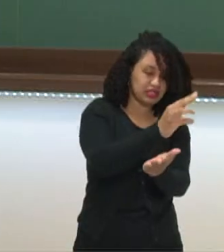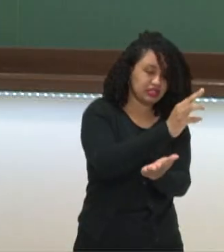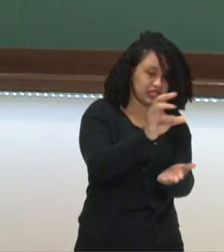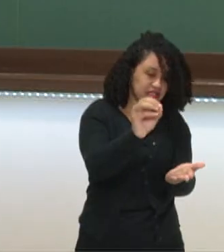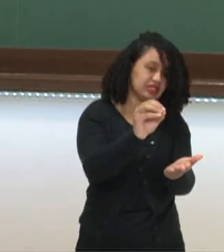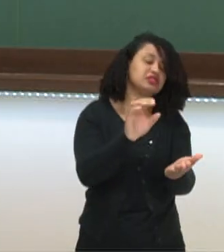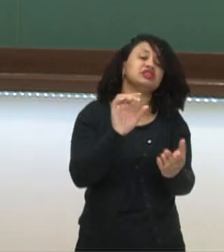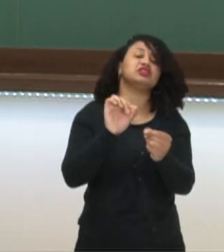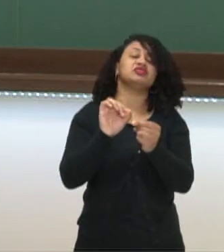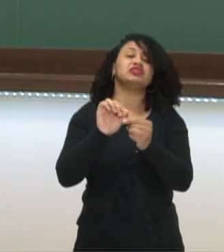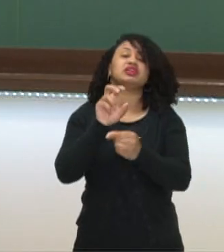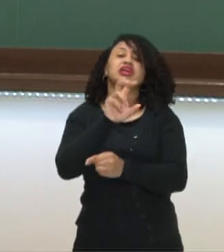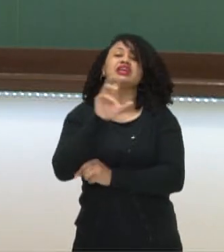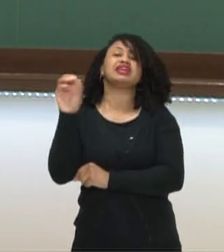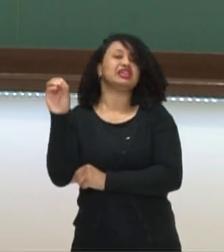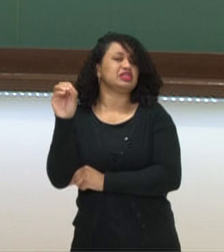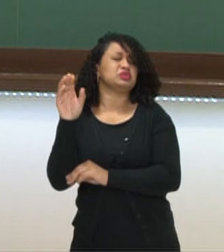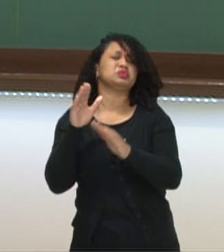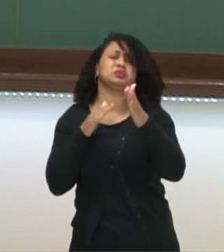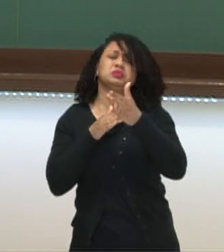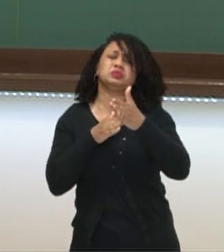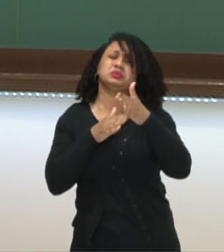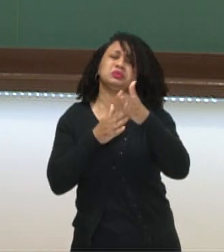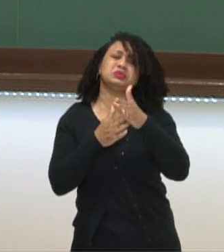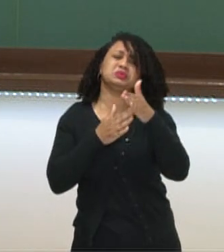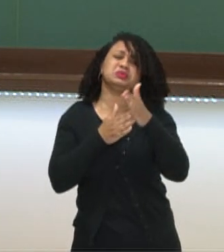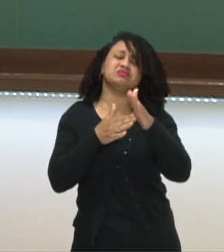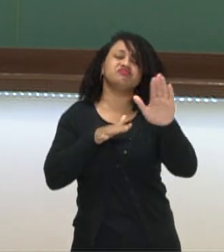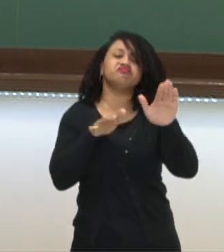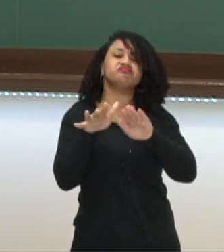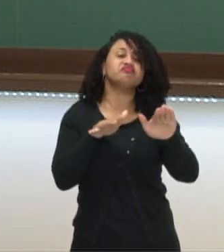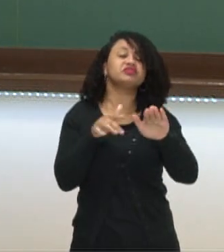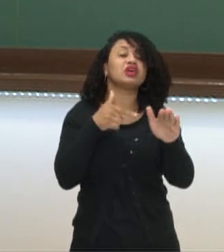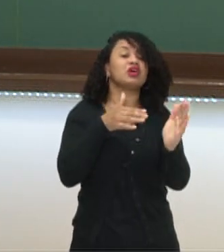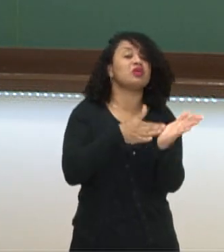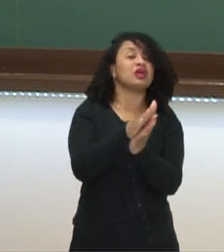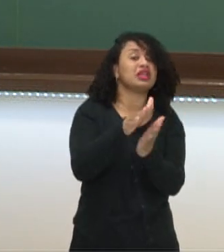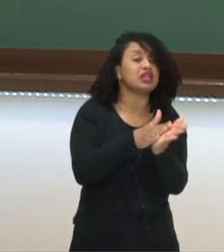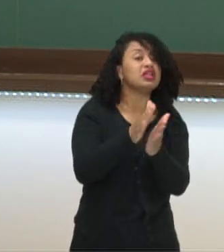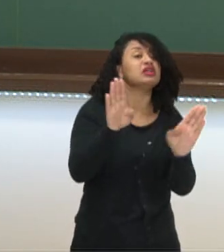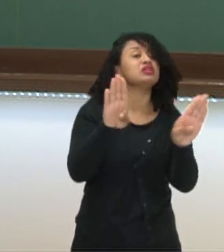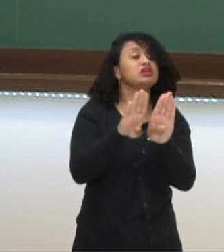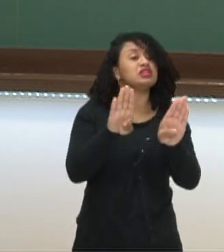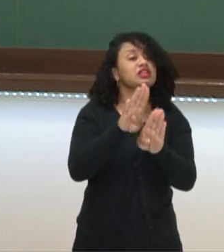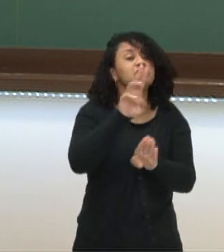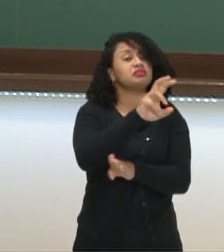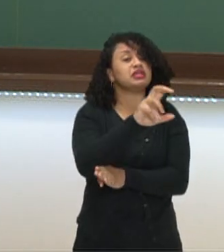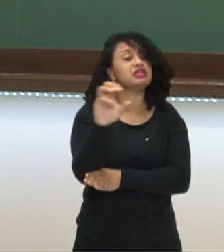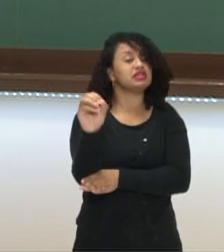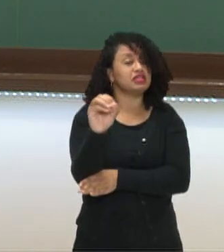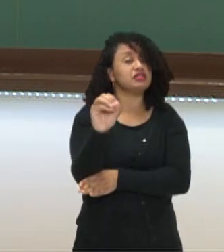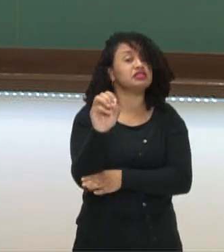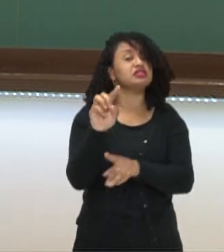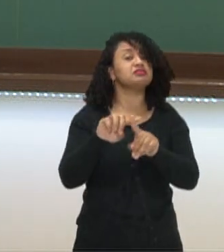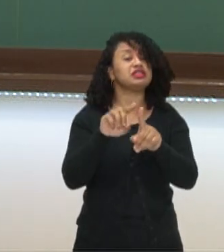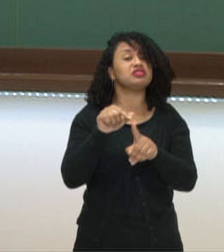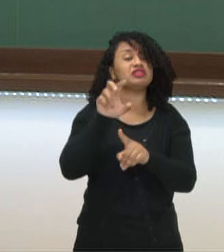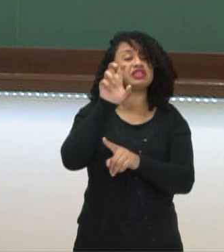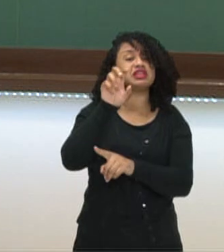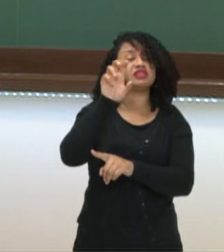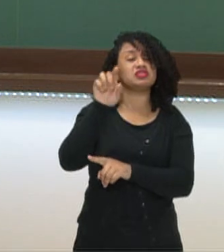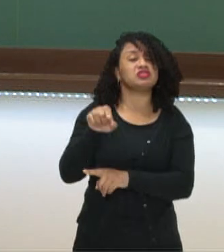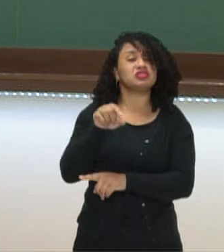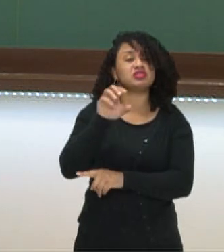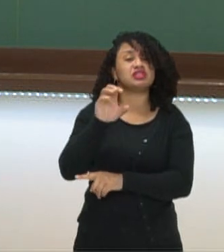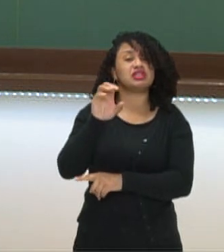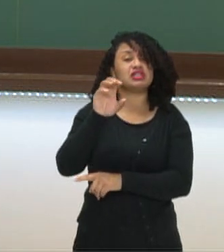fazer 500, está no limite, na iminência do movimento, o atrito também vai fazer 500. Se eu fizer